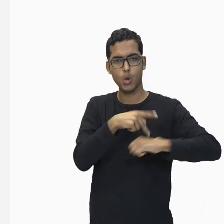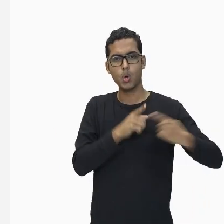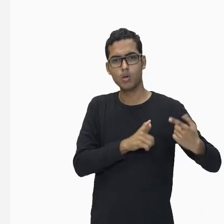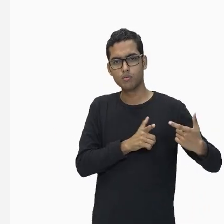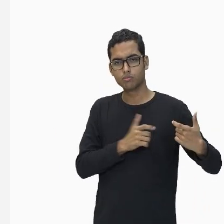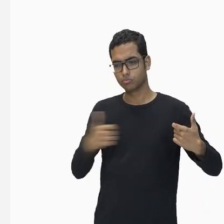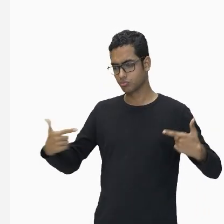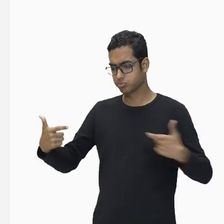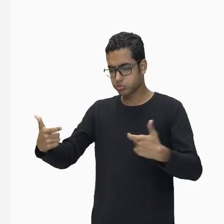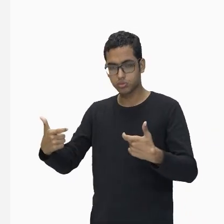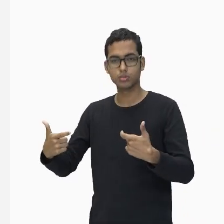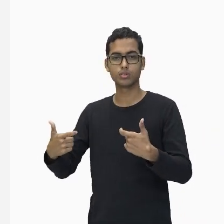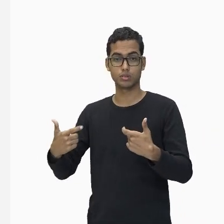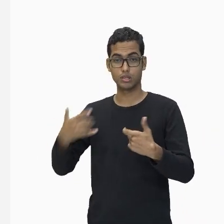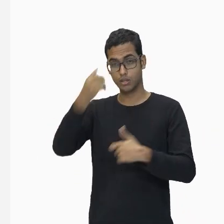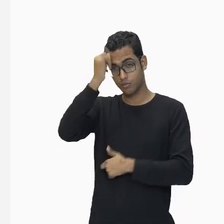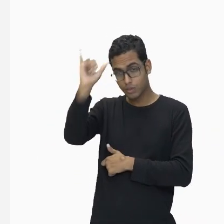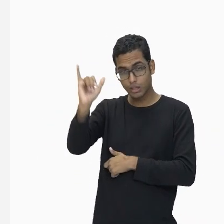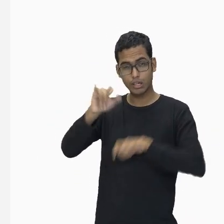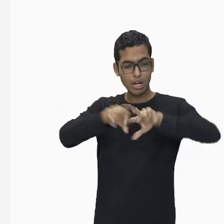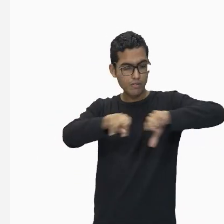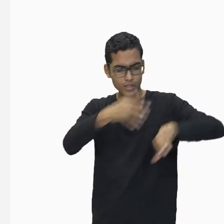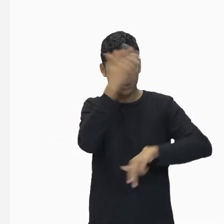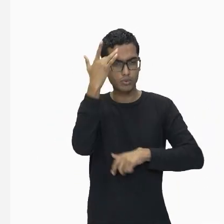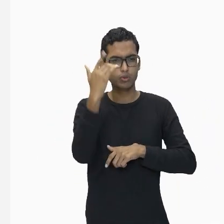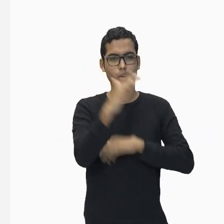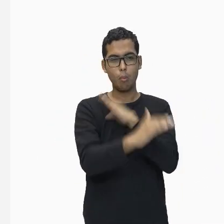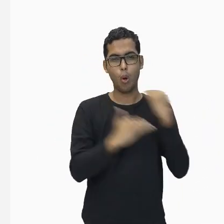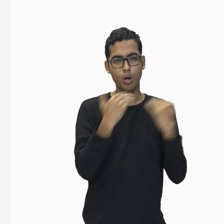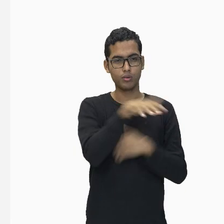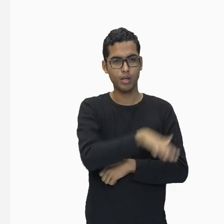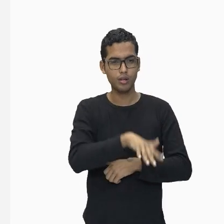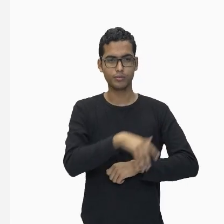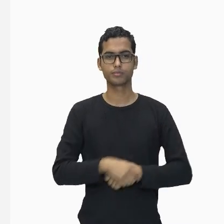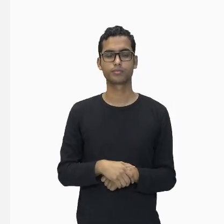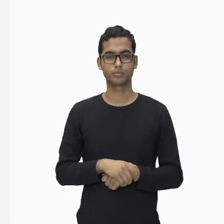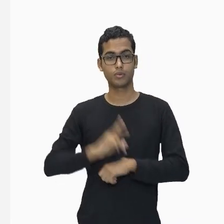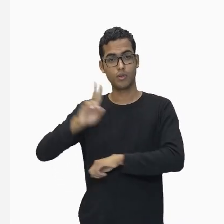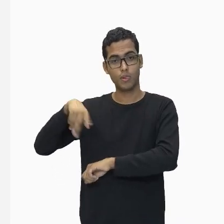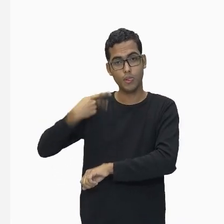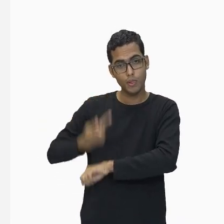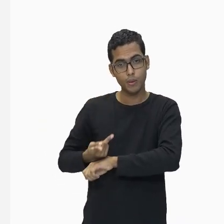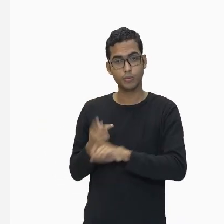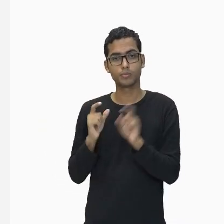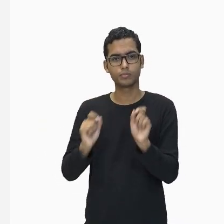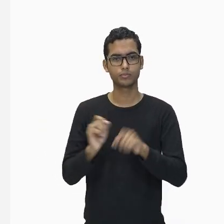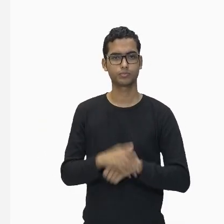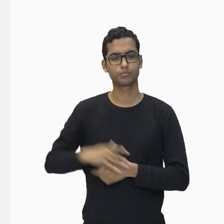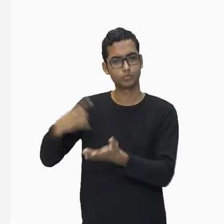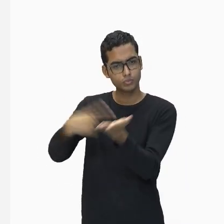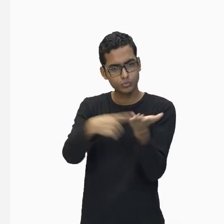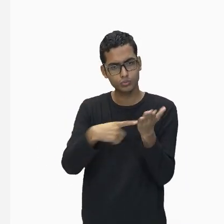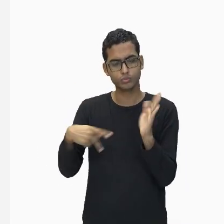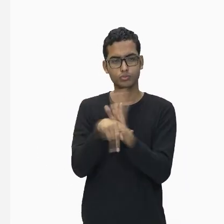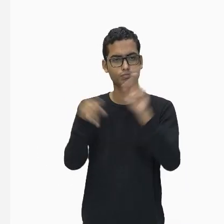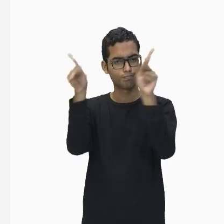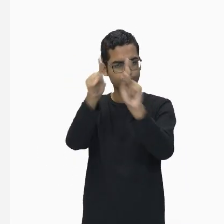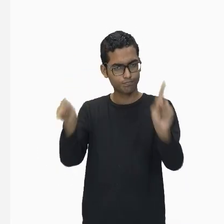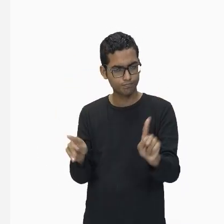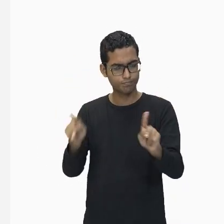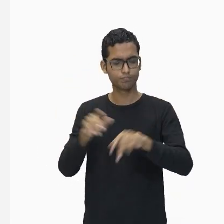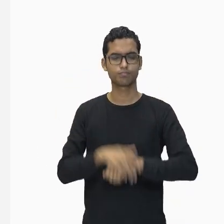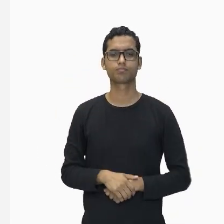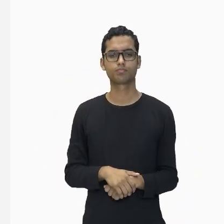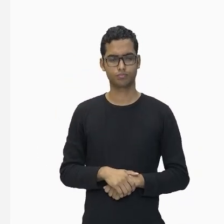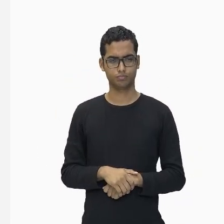soldados aliados mortos. Adiante. Após isso, vamos analisar os acordos de paz. O primeiro deles foi